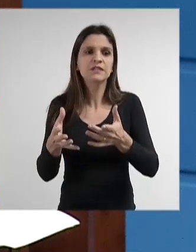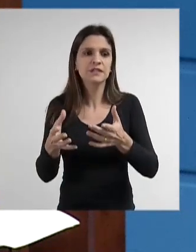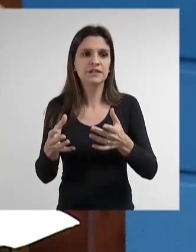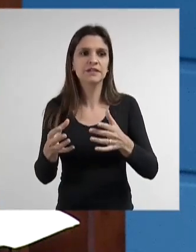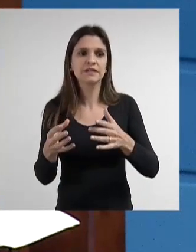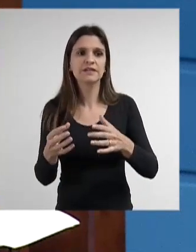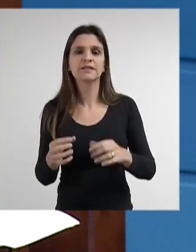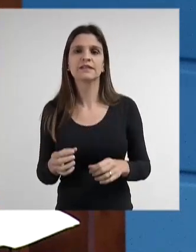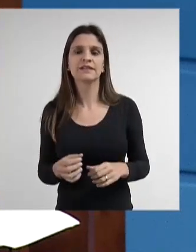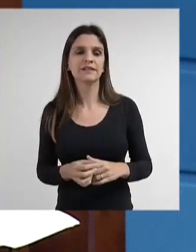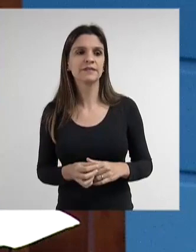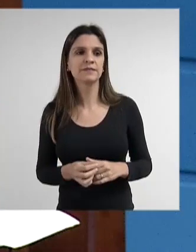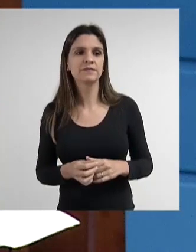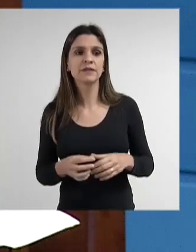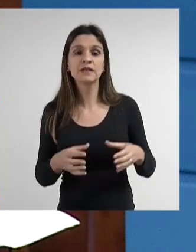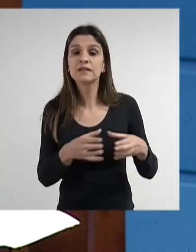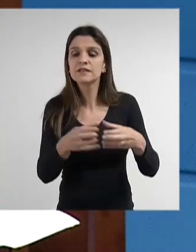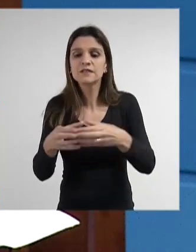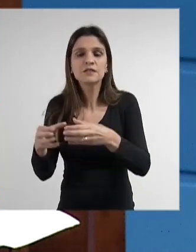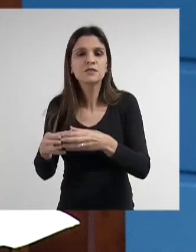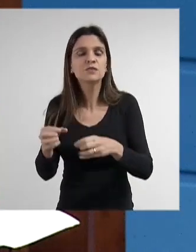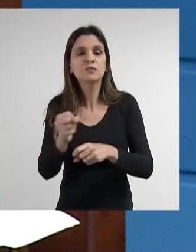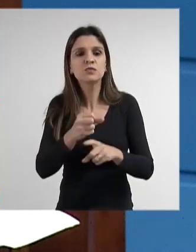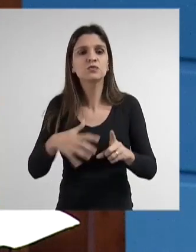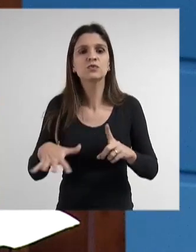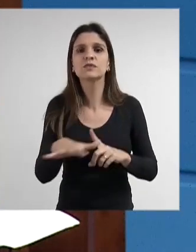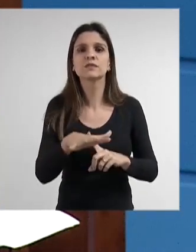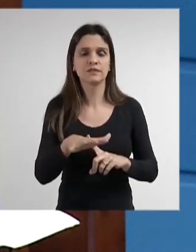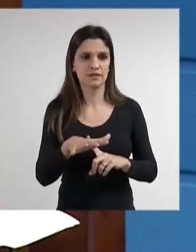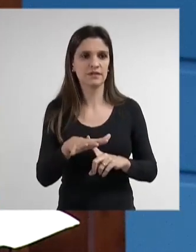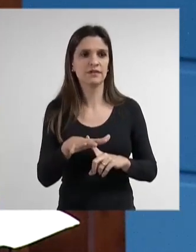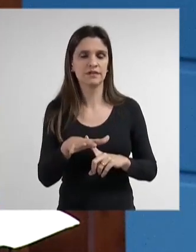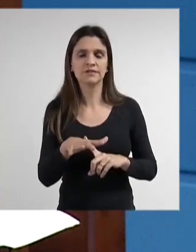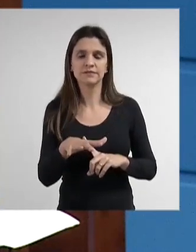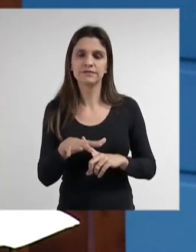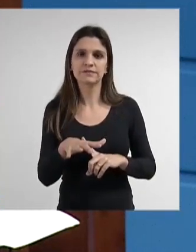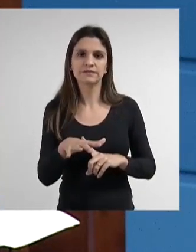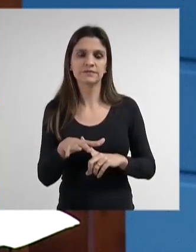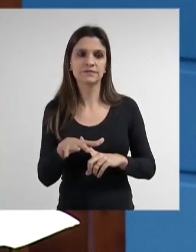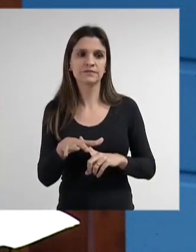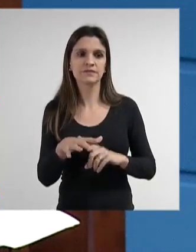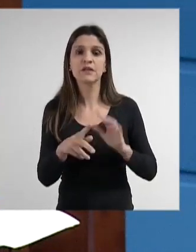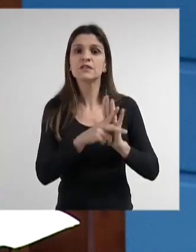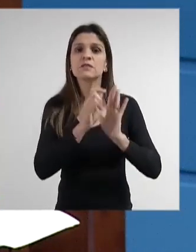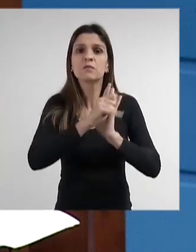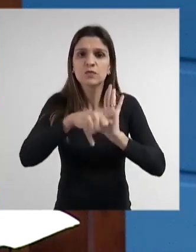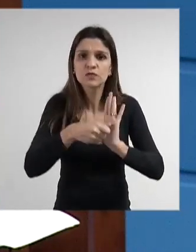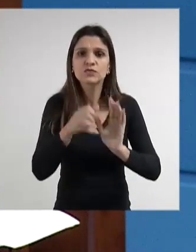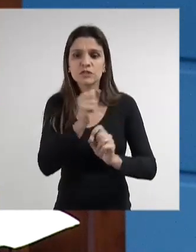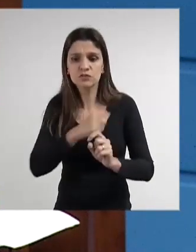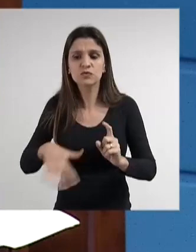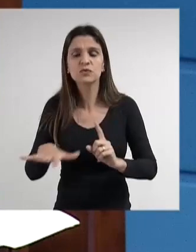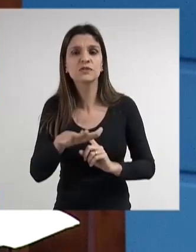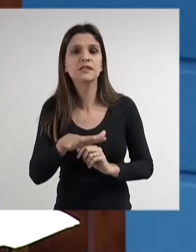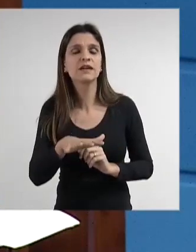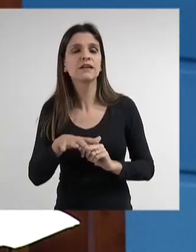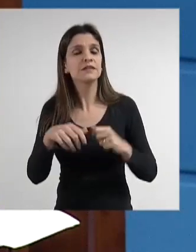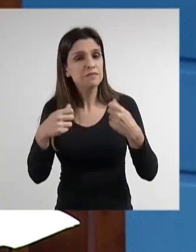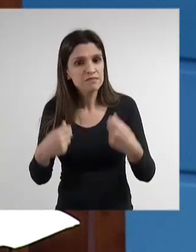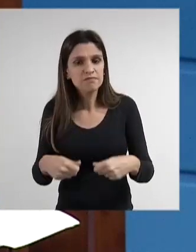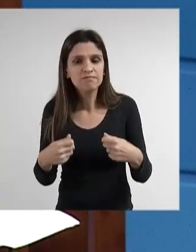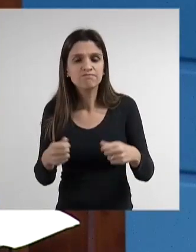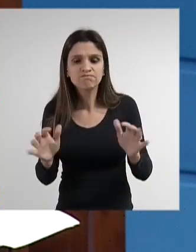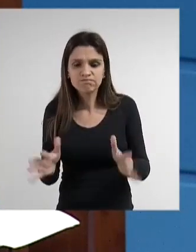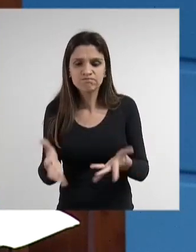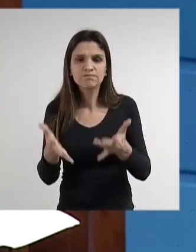a essas famílias mais pobres. E a gente então é surpreendido por essa